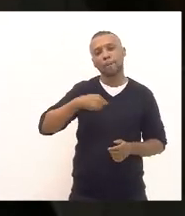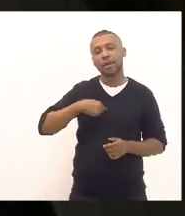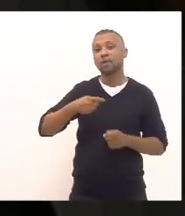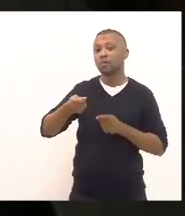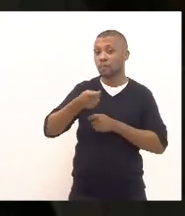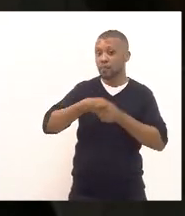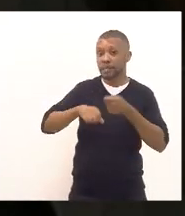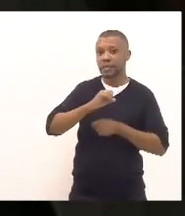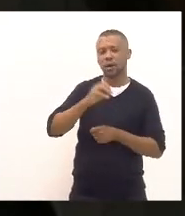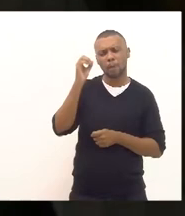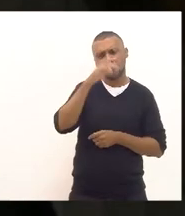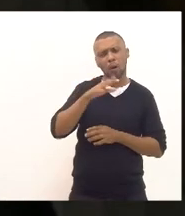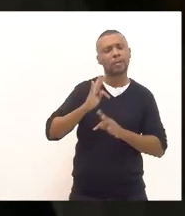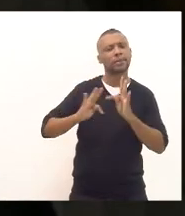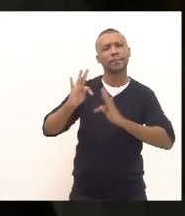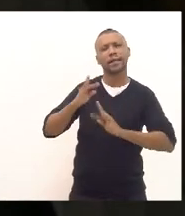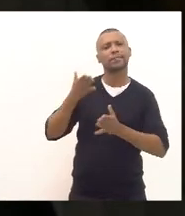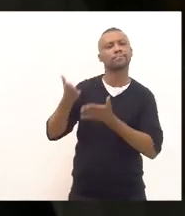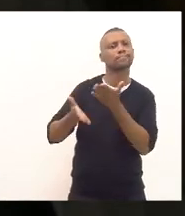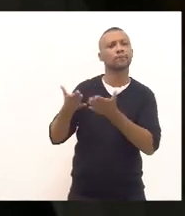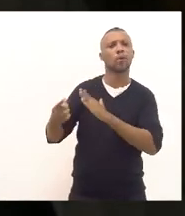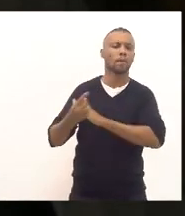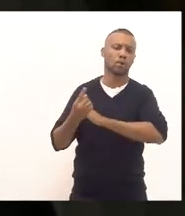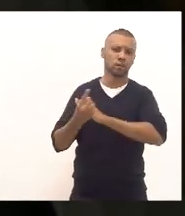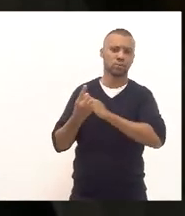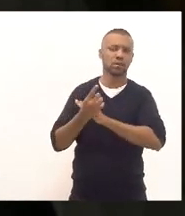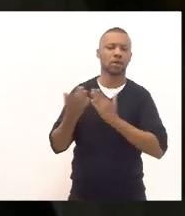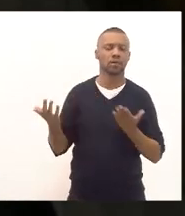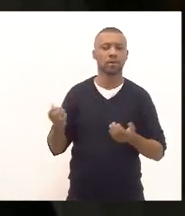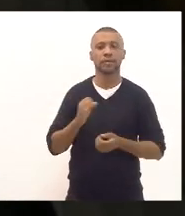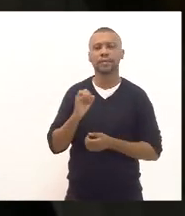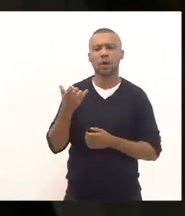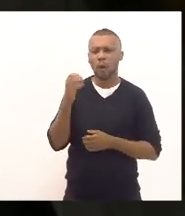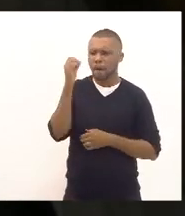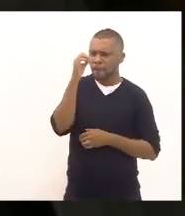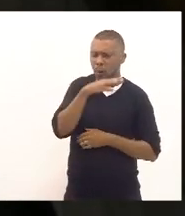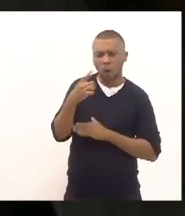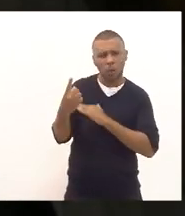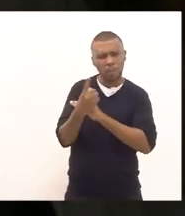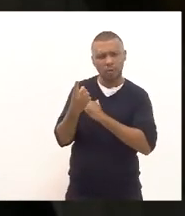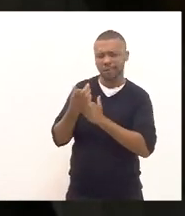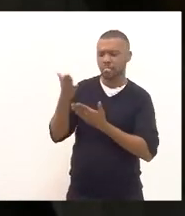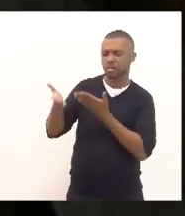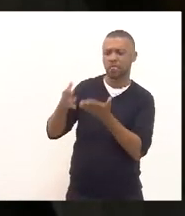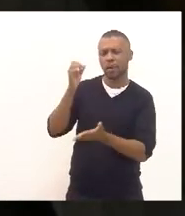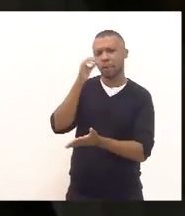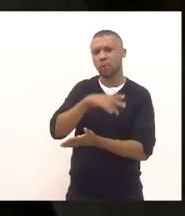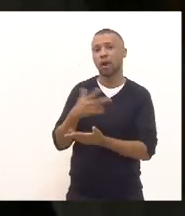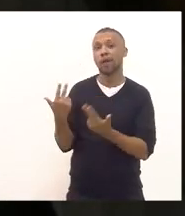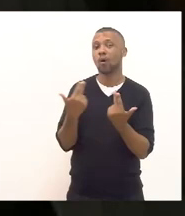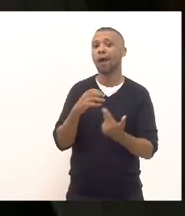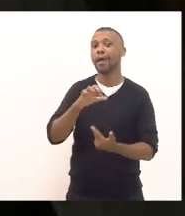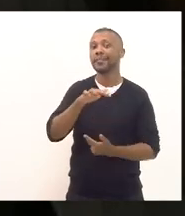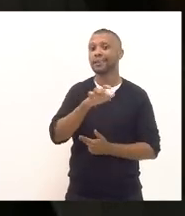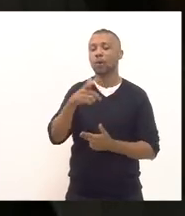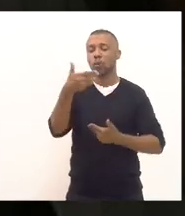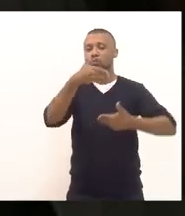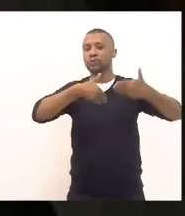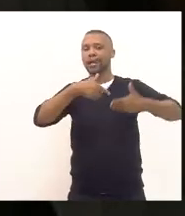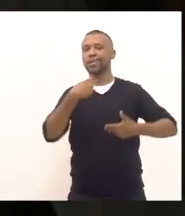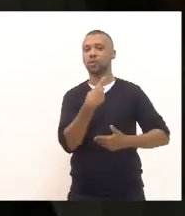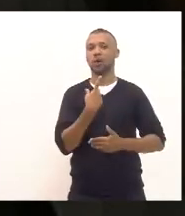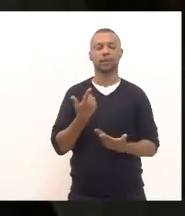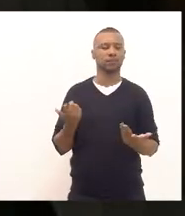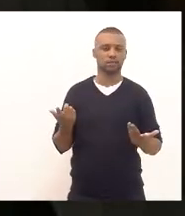se eu passar seu tratasse desta forma os meus clientes se tratasse seu tratado de bens cliente como ainda não nos trata então assim